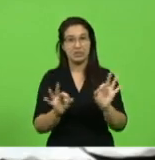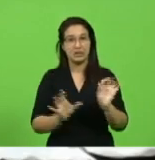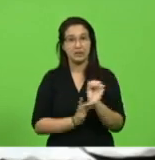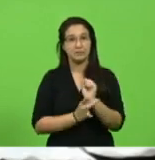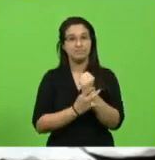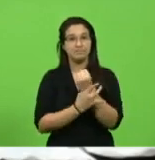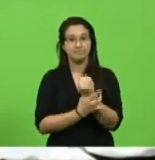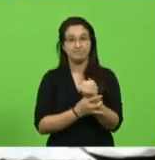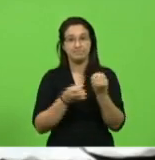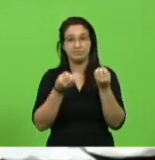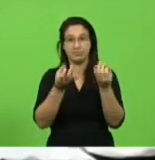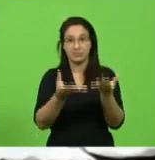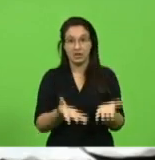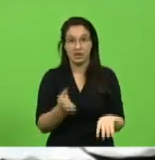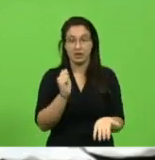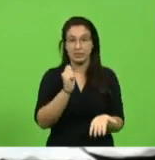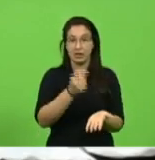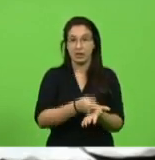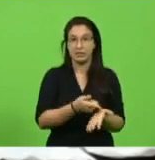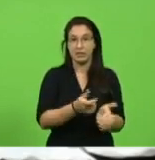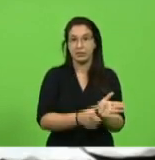entrega mediante pagamento à vista.